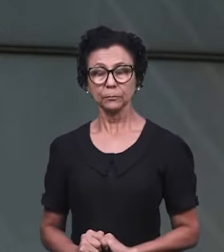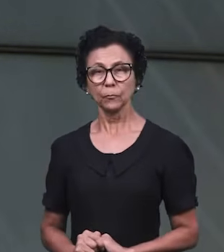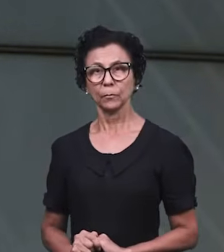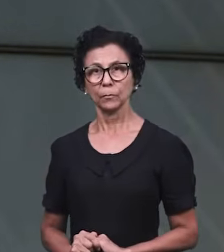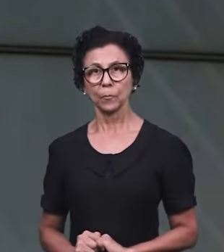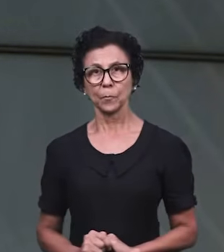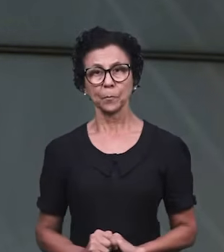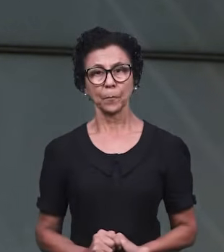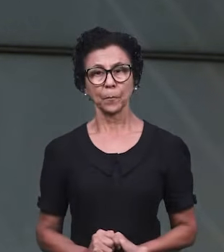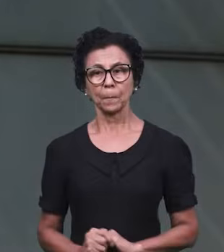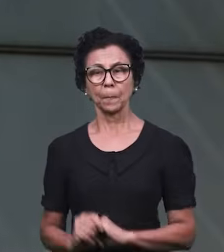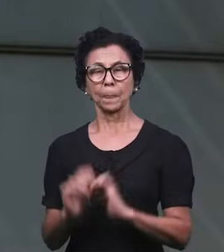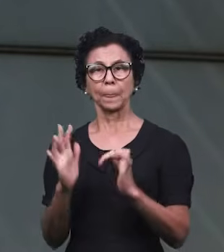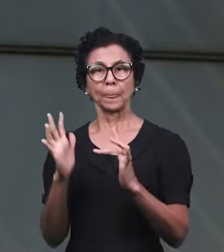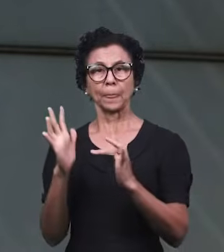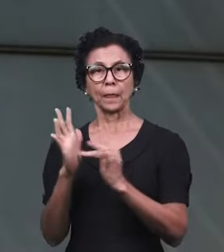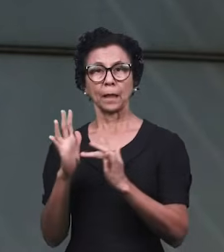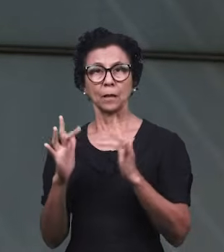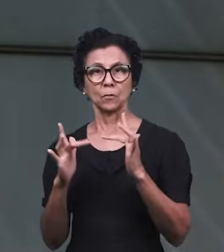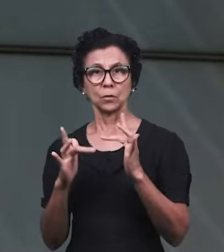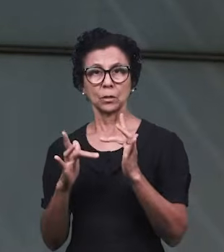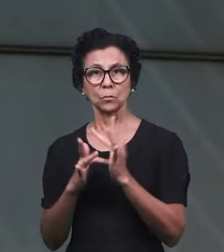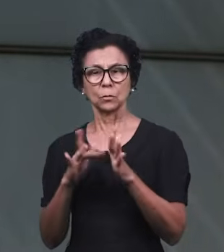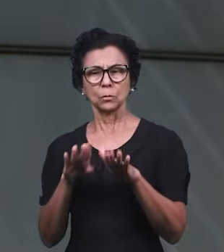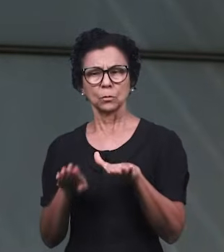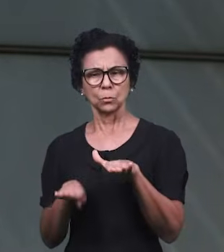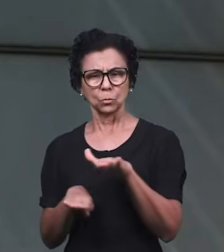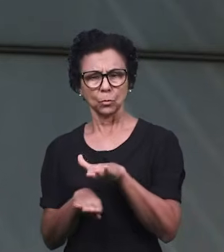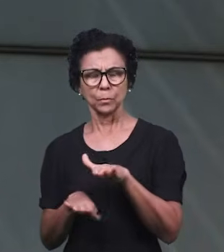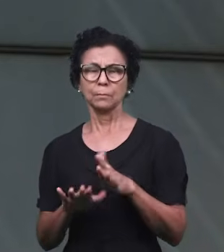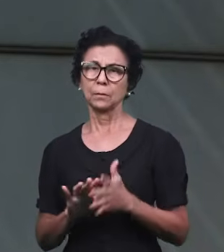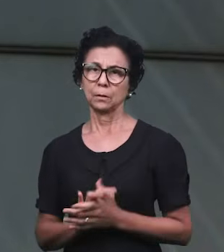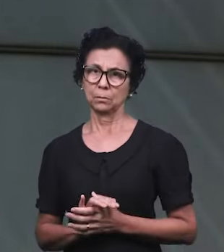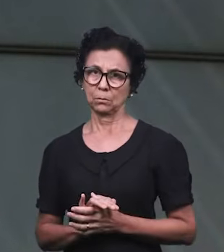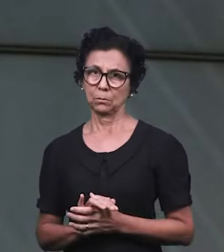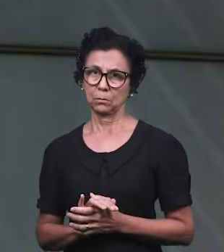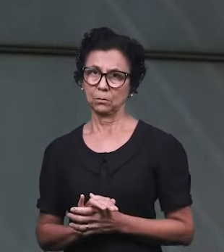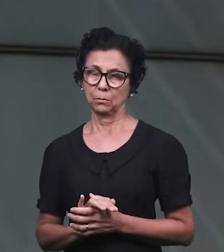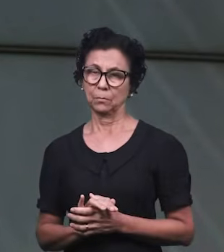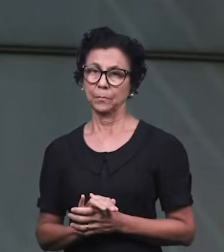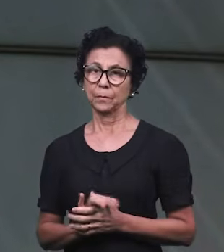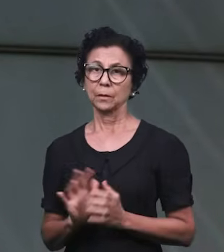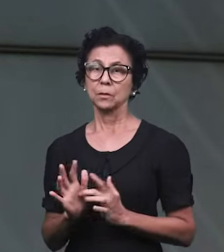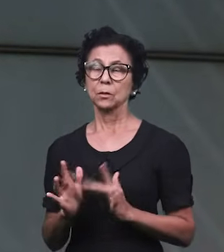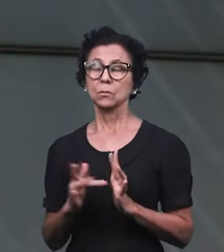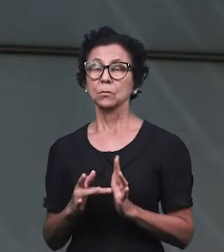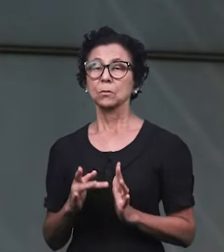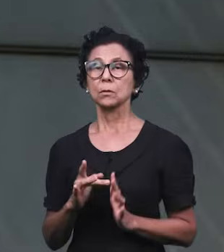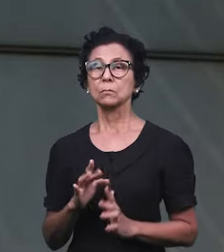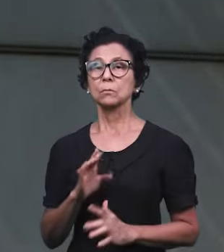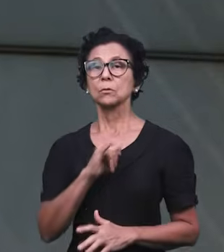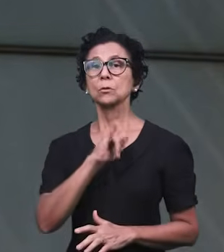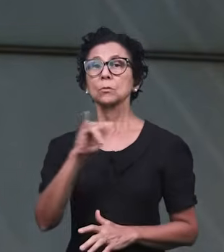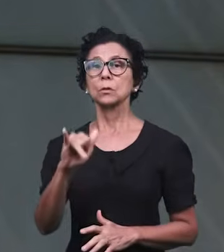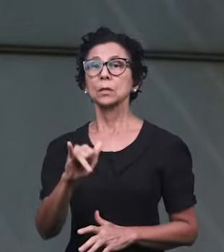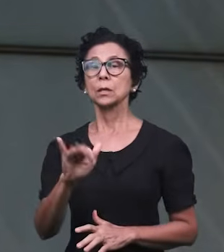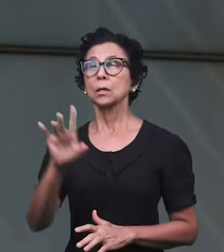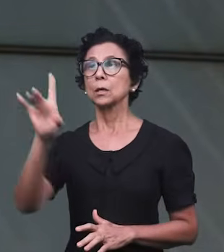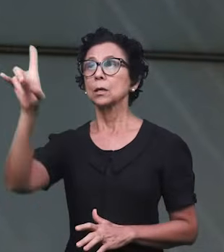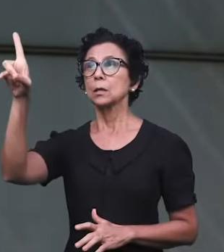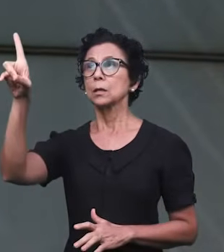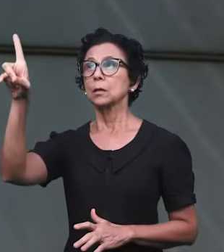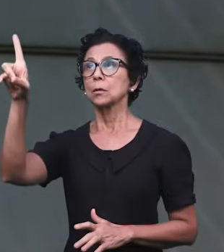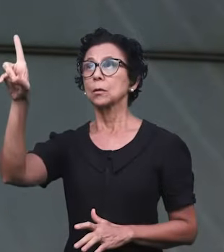exemplar de Jesus quando ele disse que ele só faz aquilo que o Pai determina. E o Espírito Santo,